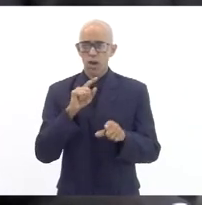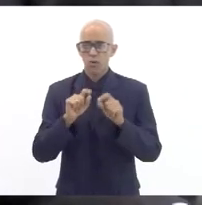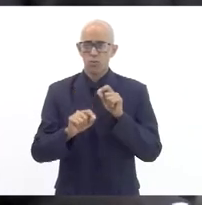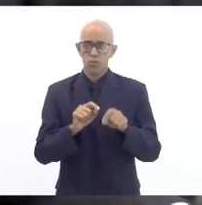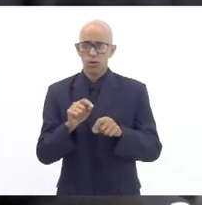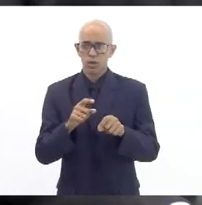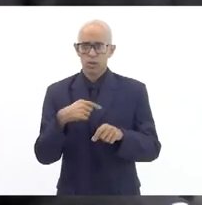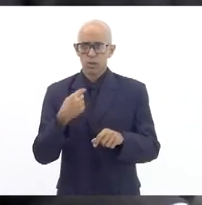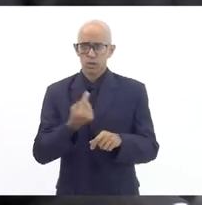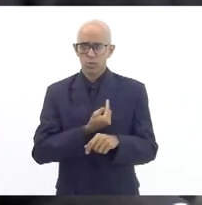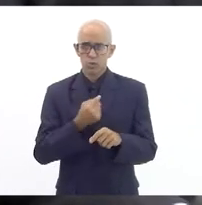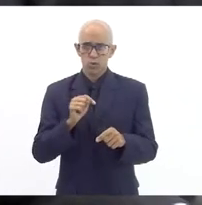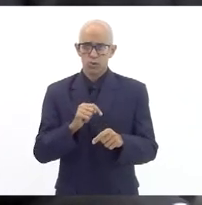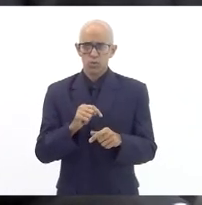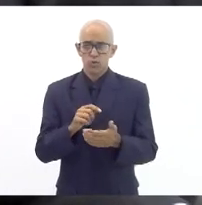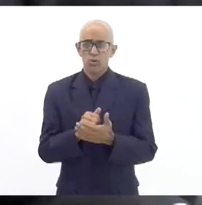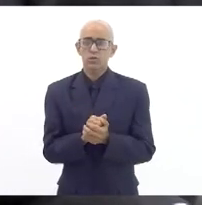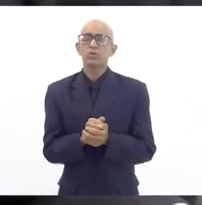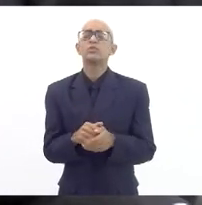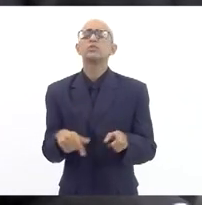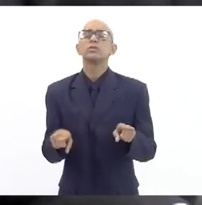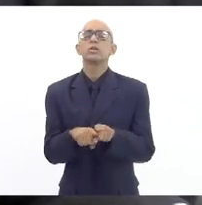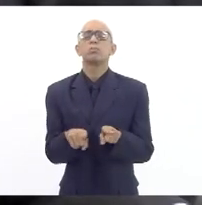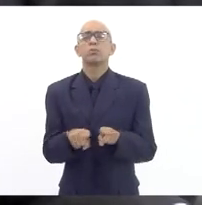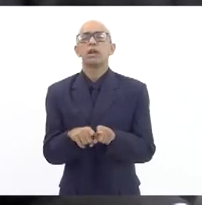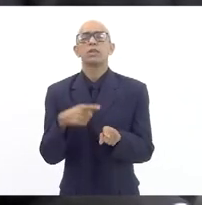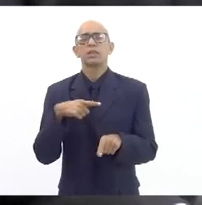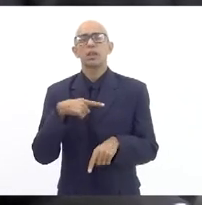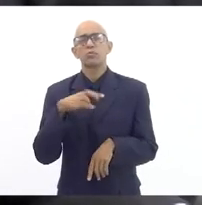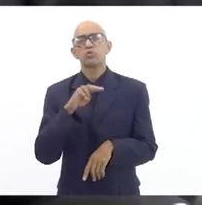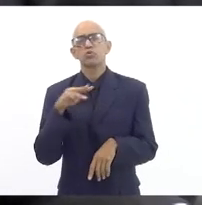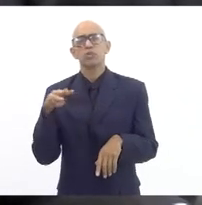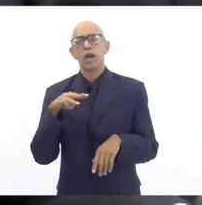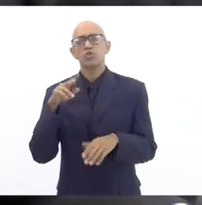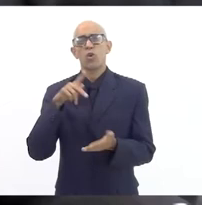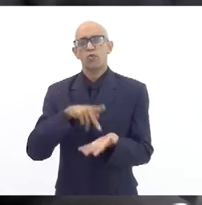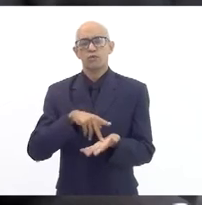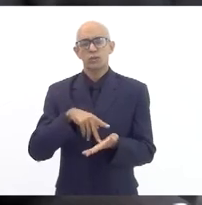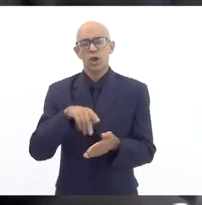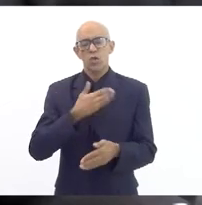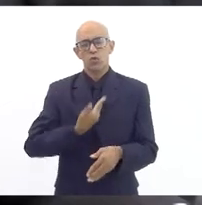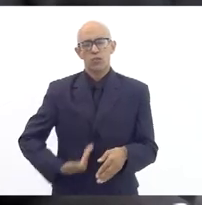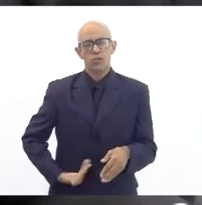a nossa além de termos no site oficial do Governo do